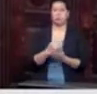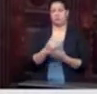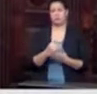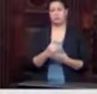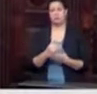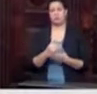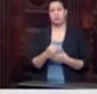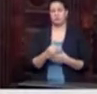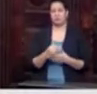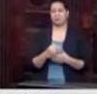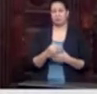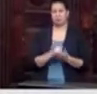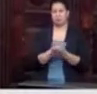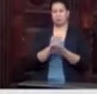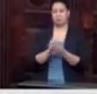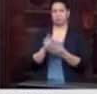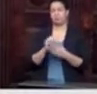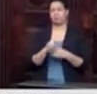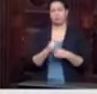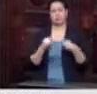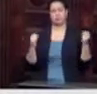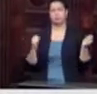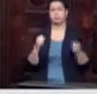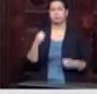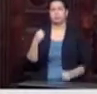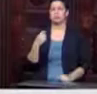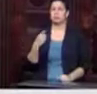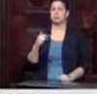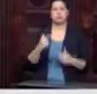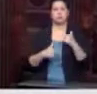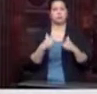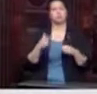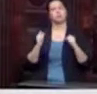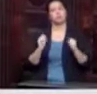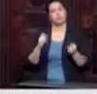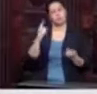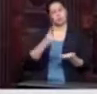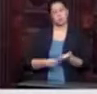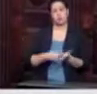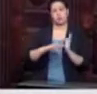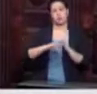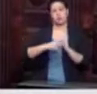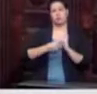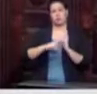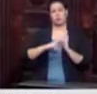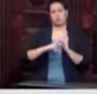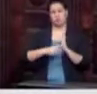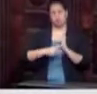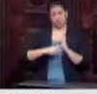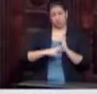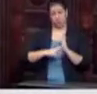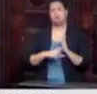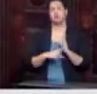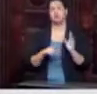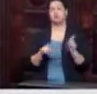seus trabalhadores, ele pode fazer um acordo com o sindicato e levar à redução do salário dos trabalhadores.